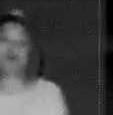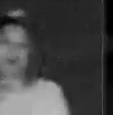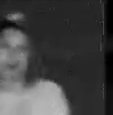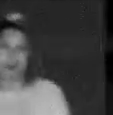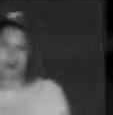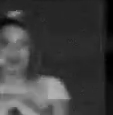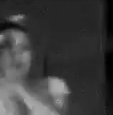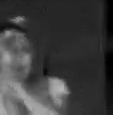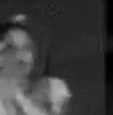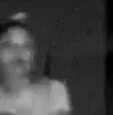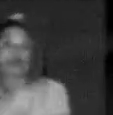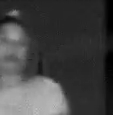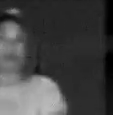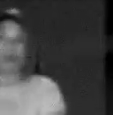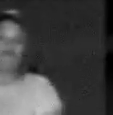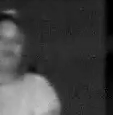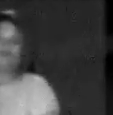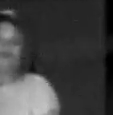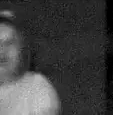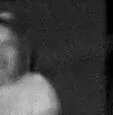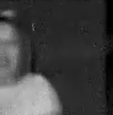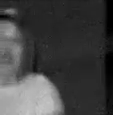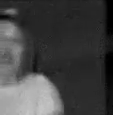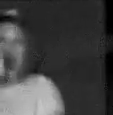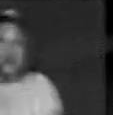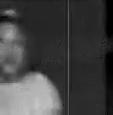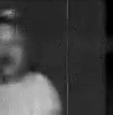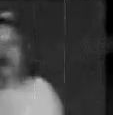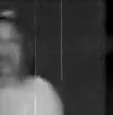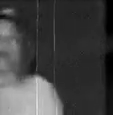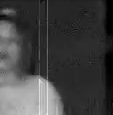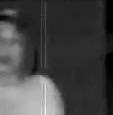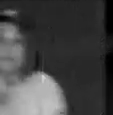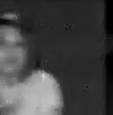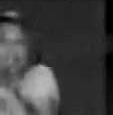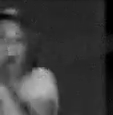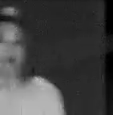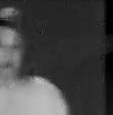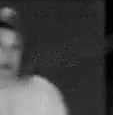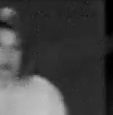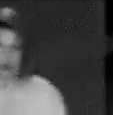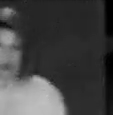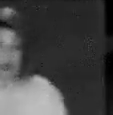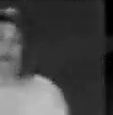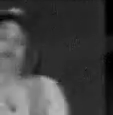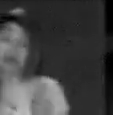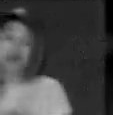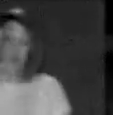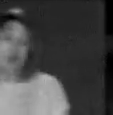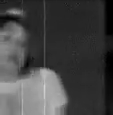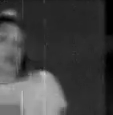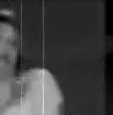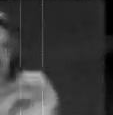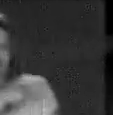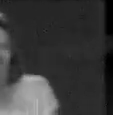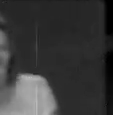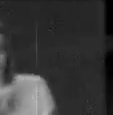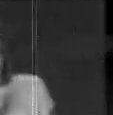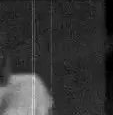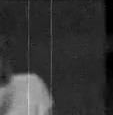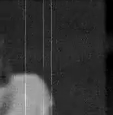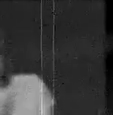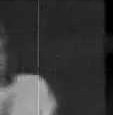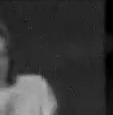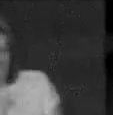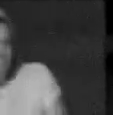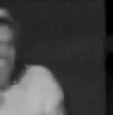Prêmio Mundial de Combate à Mortalidade Infantil. E, evidentemente, que eu compreendo a sua indignação e me associo a ela. Mas eu sou